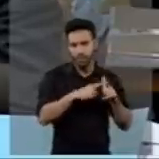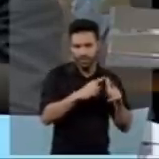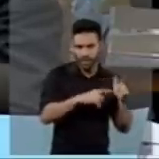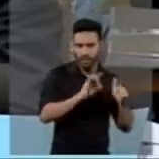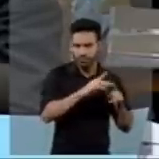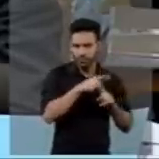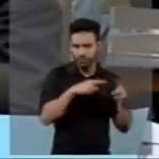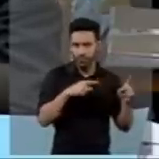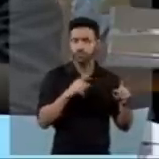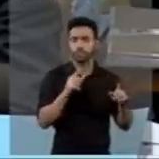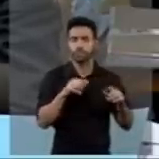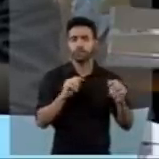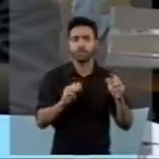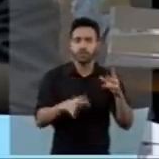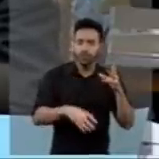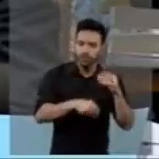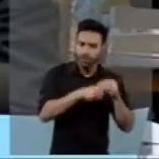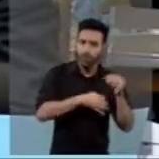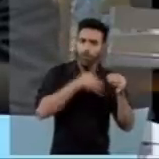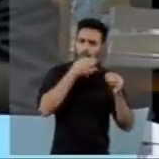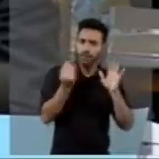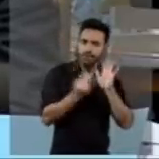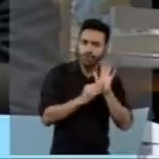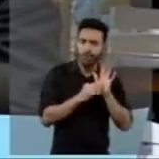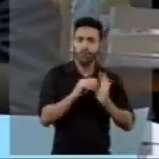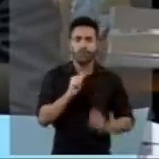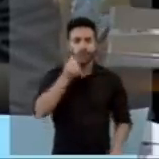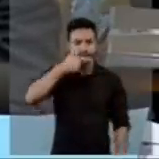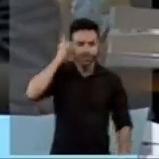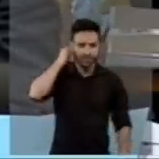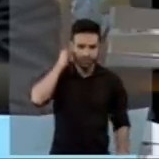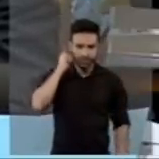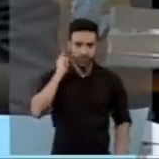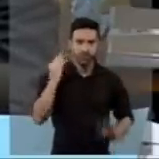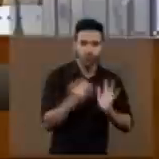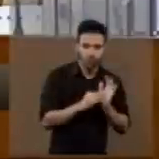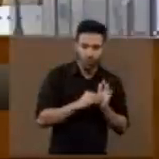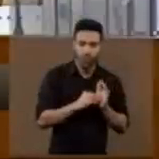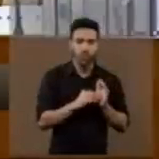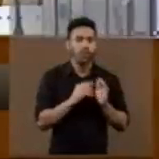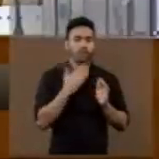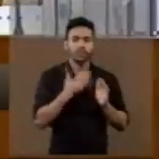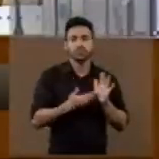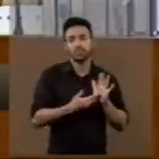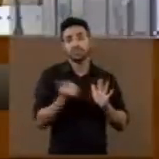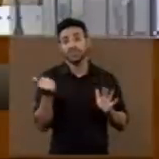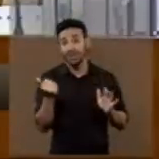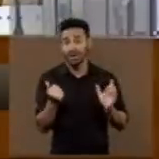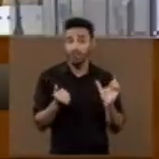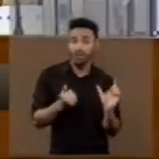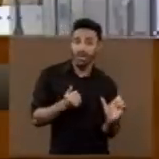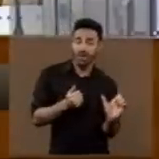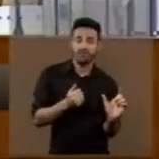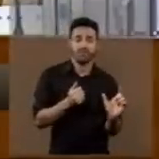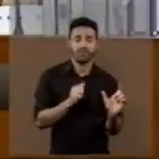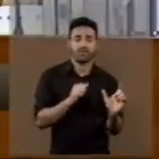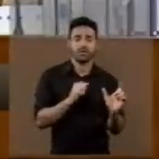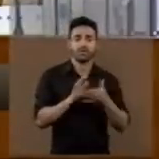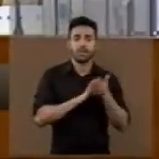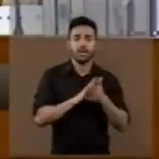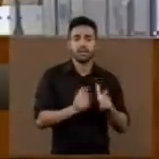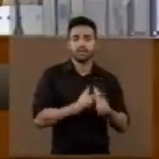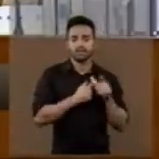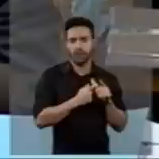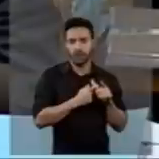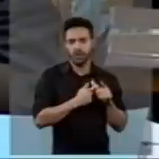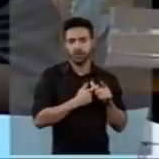pelo eminente ministro Alexandre de Moraes a que respeito... Que acrescentou a exclusão exatamente, da expressão sem efeito sim, suspensivo. Sem